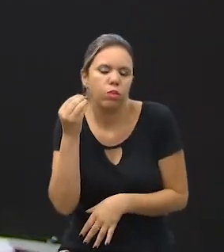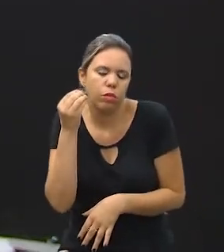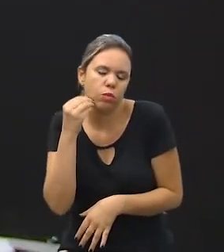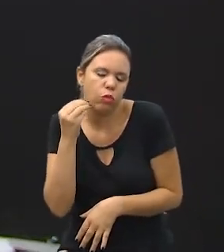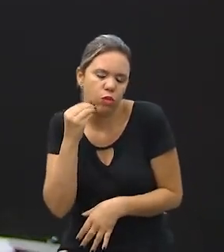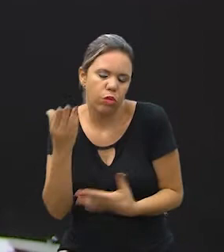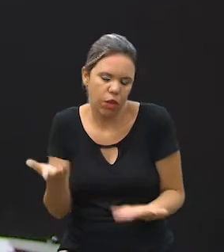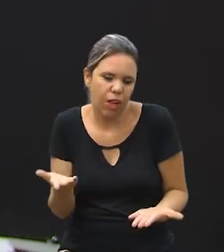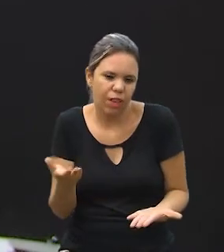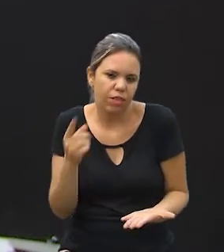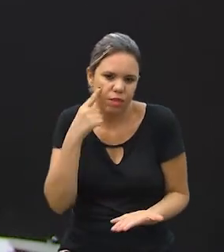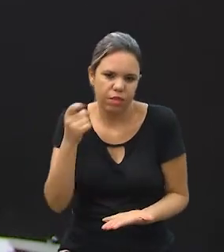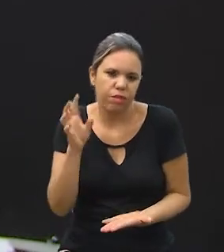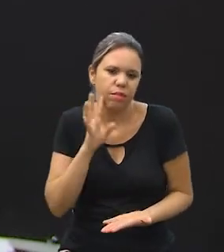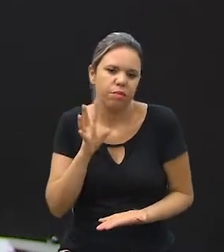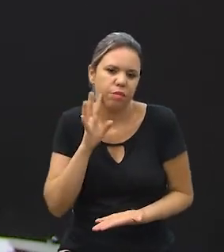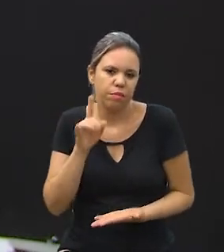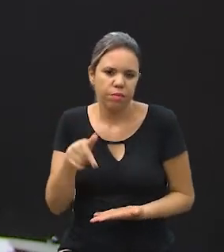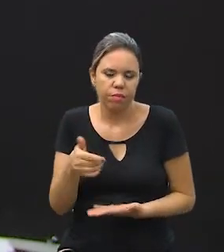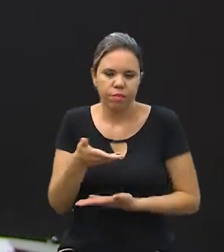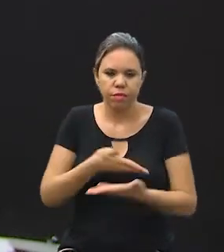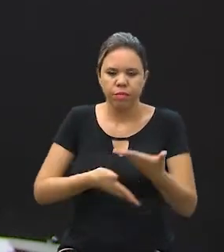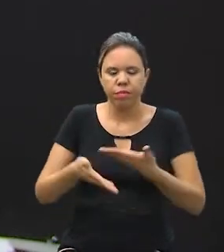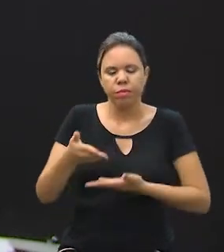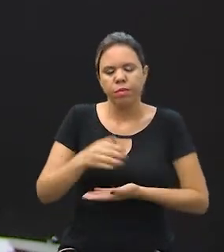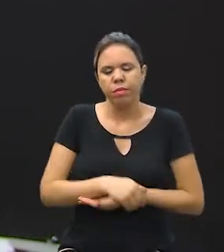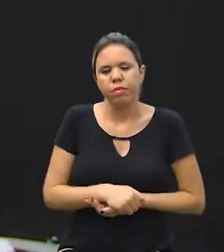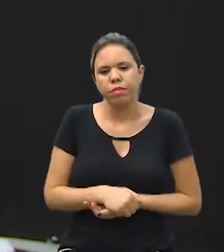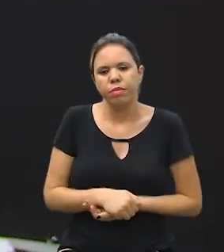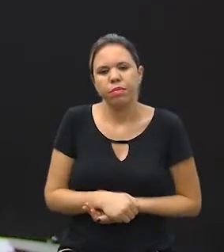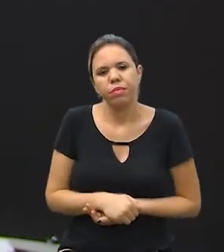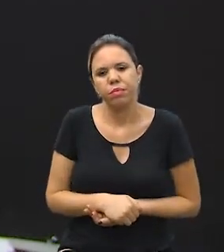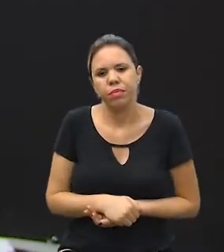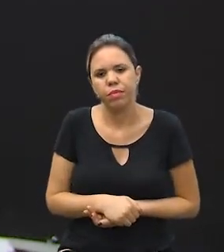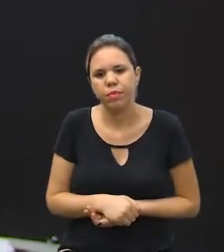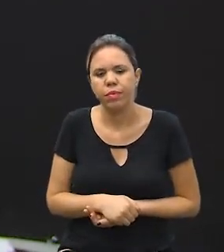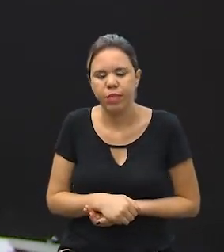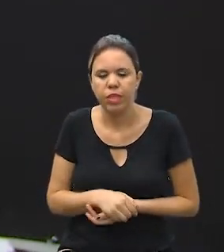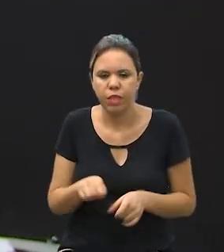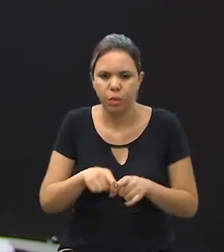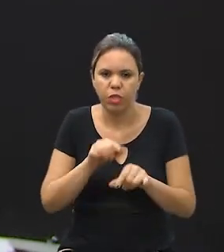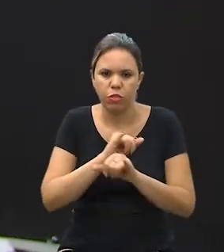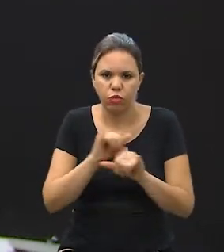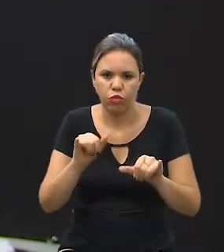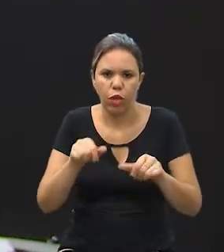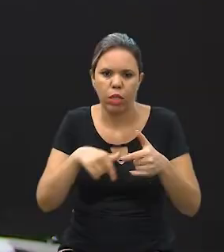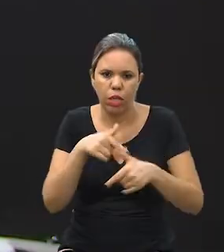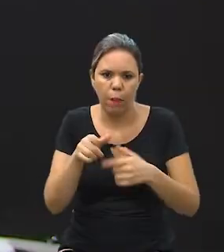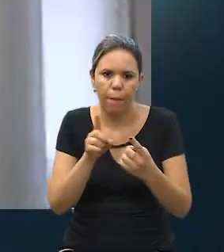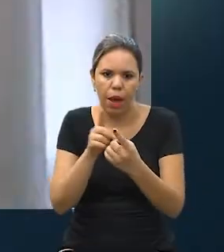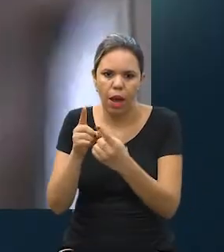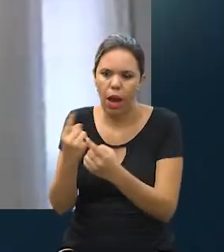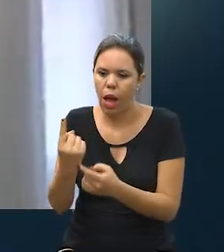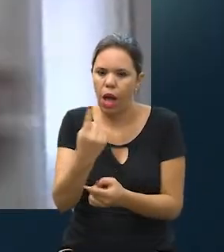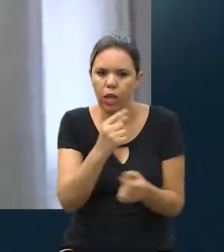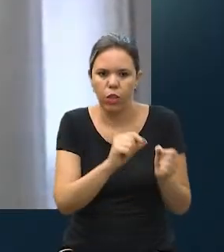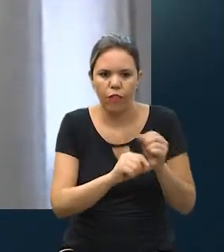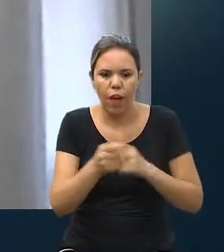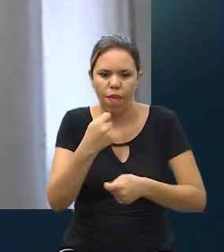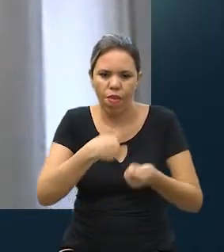tem sido muito interessante essa troca e também de poder divulgar serviços, porque cada uma faz justamente